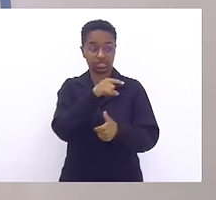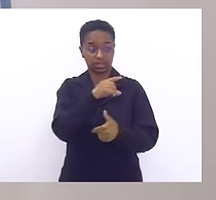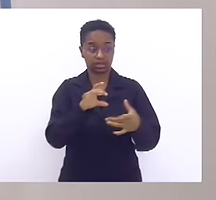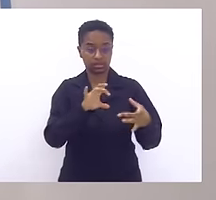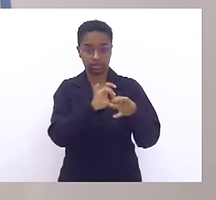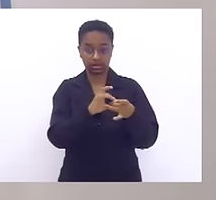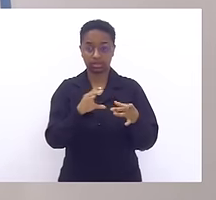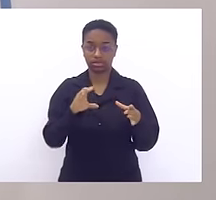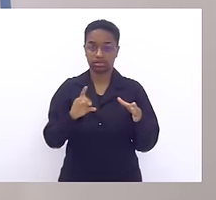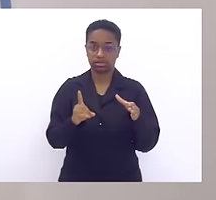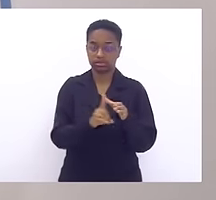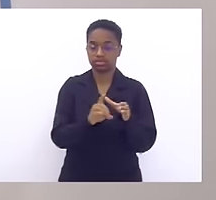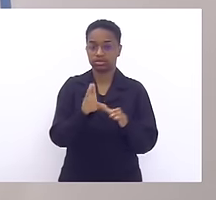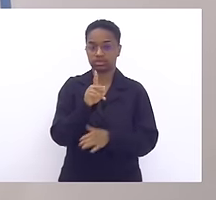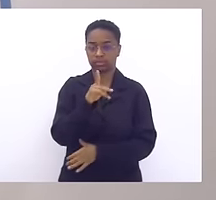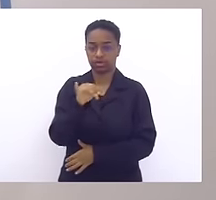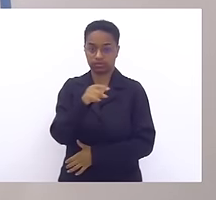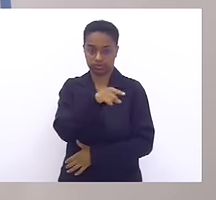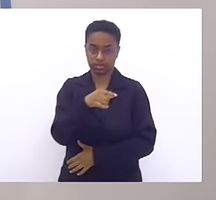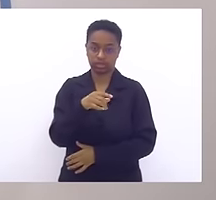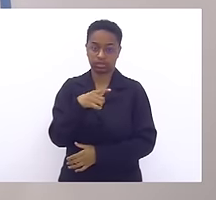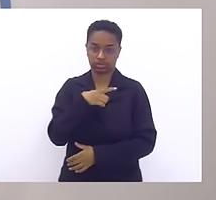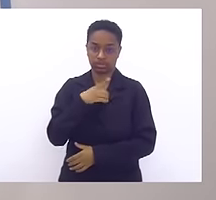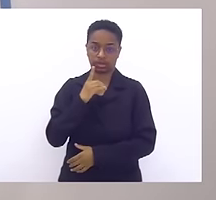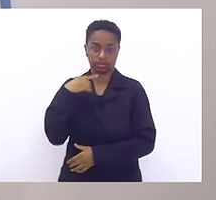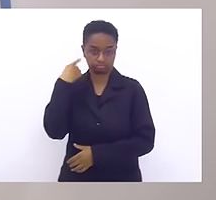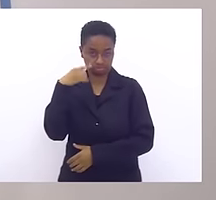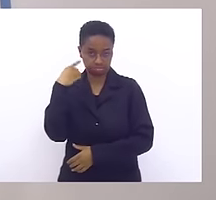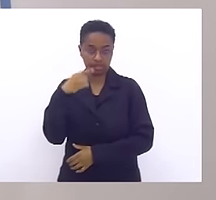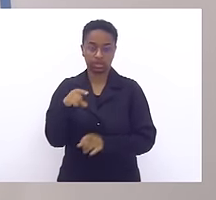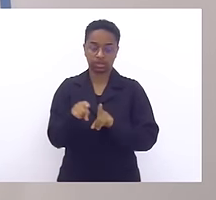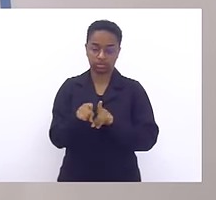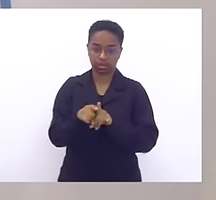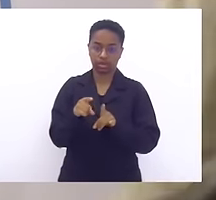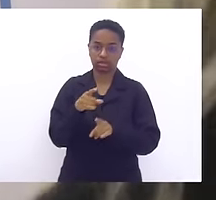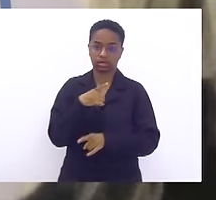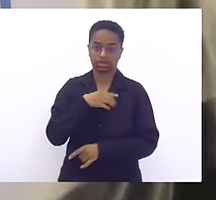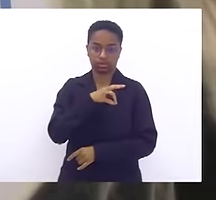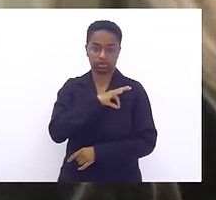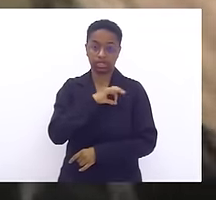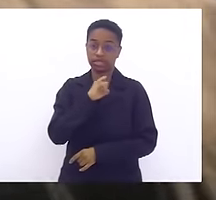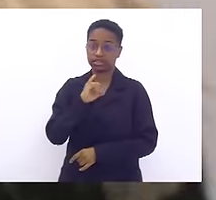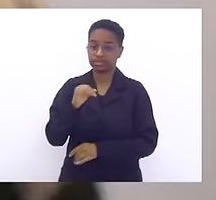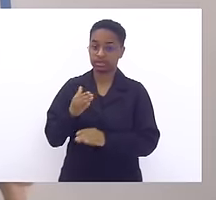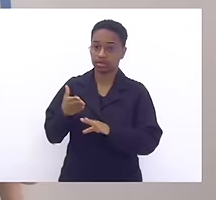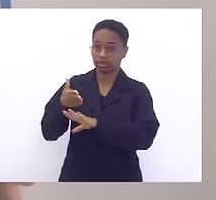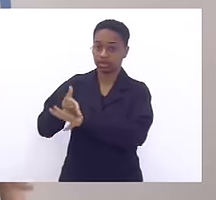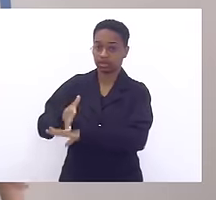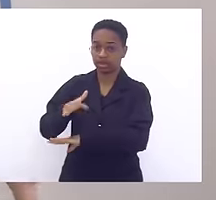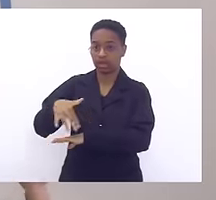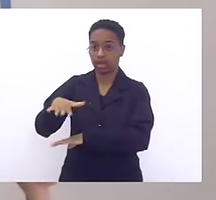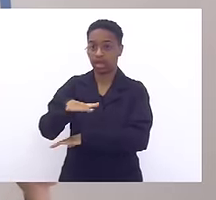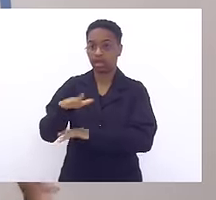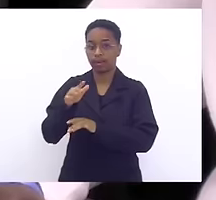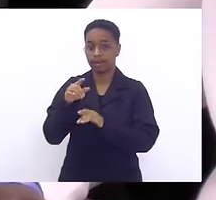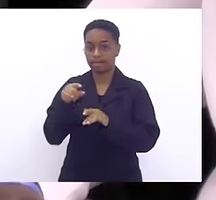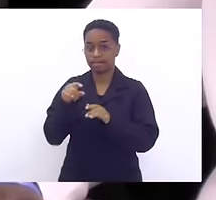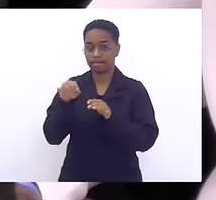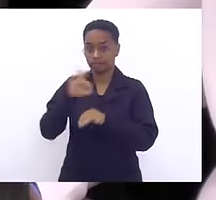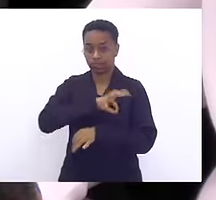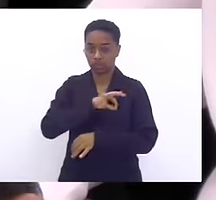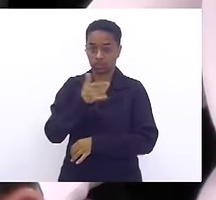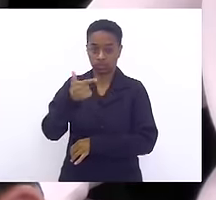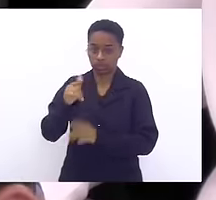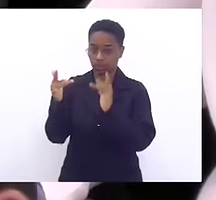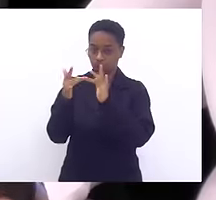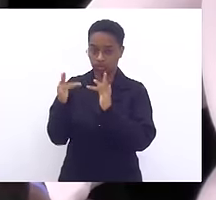militante e aqui temos dois Delegados de polícia e eu sou advogado também o senhor quando vai o inquérito policial o senhor não tem acesso a todos os elementos do